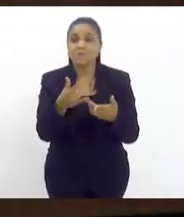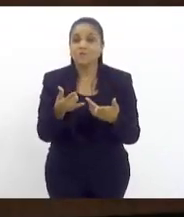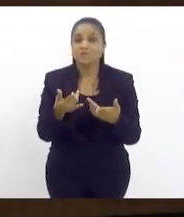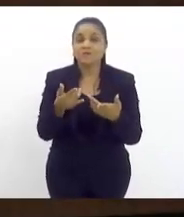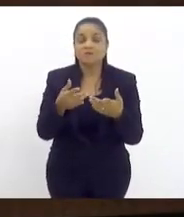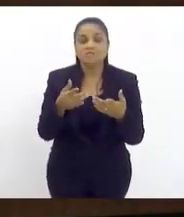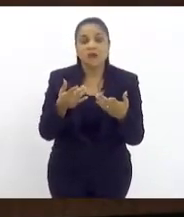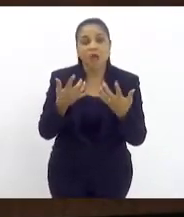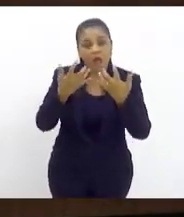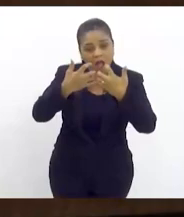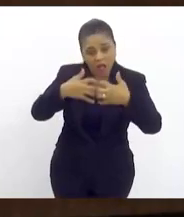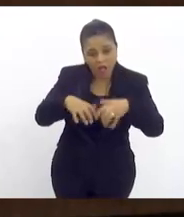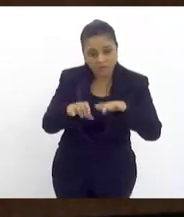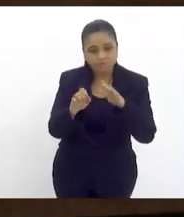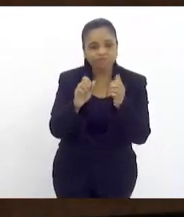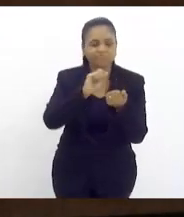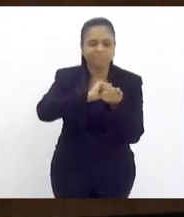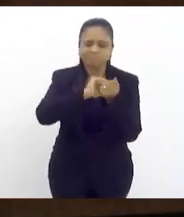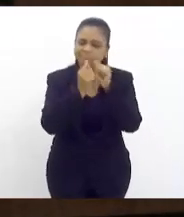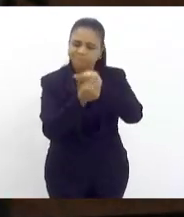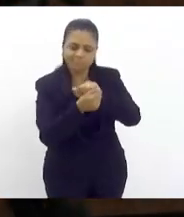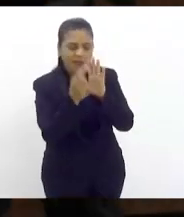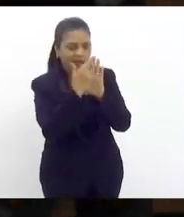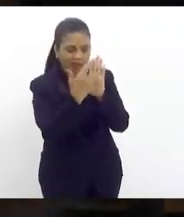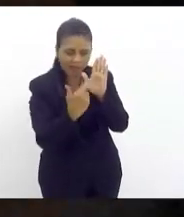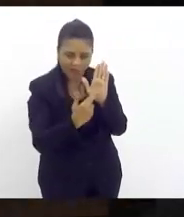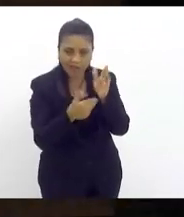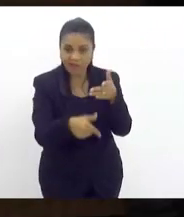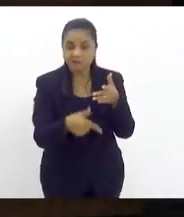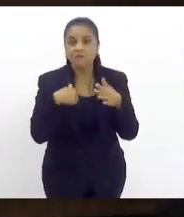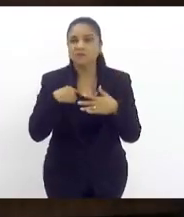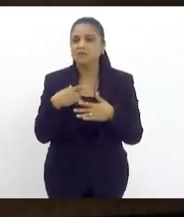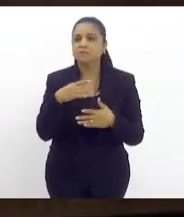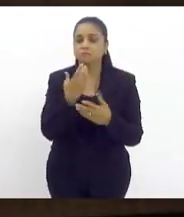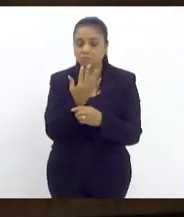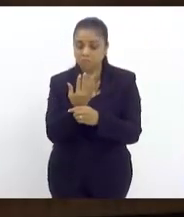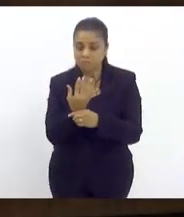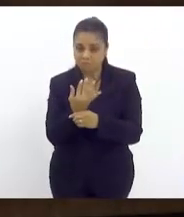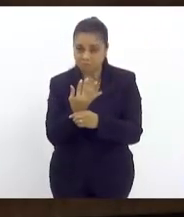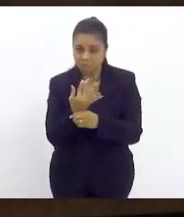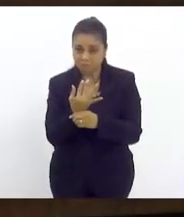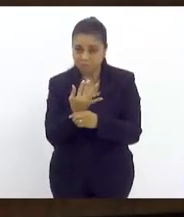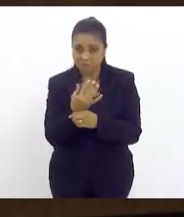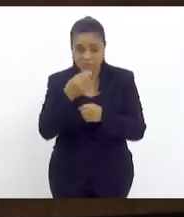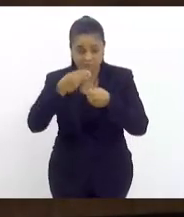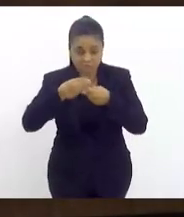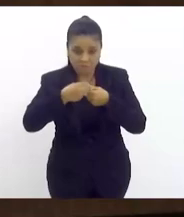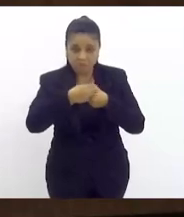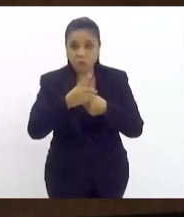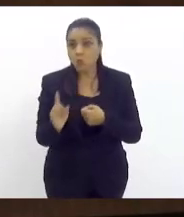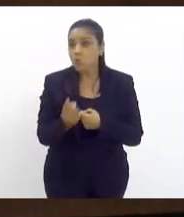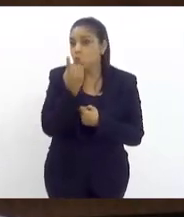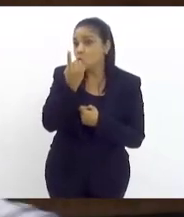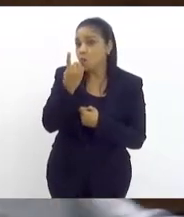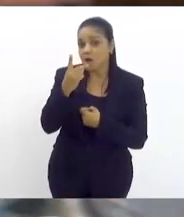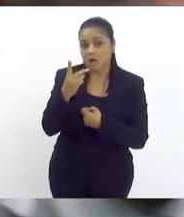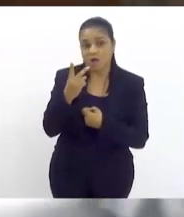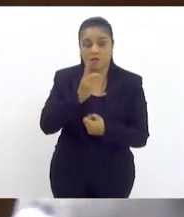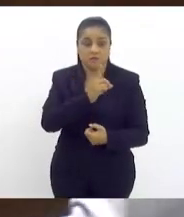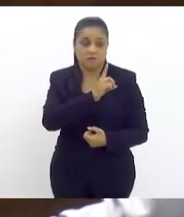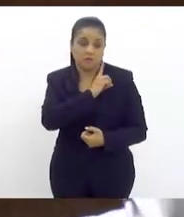a adequada norma. Municípios como o Duque de Caxias, por exemplo, têm apenas uma DEAM, onde deveriam haver